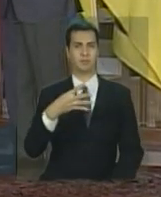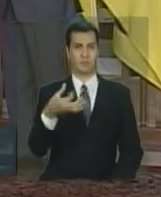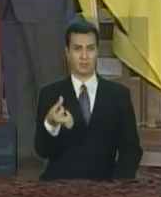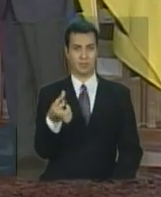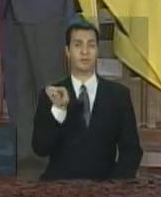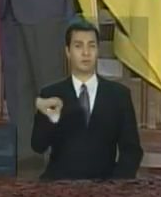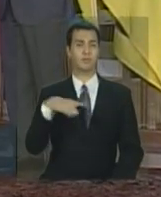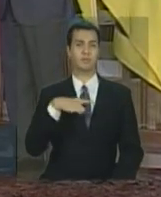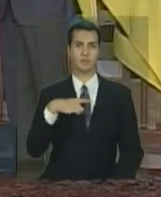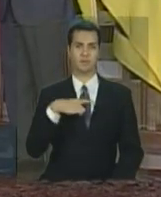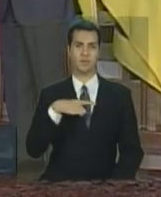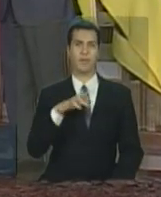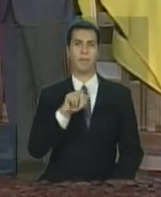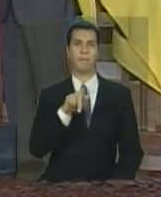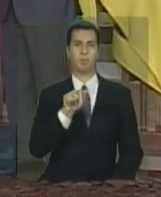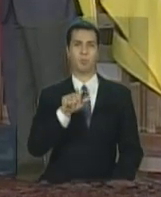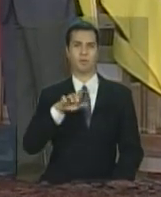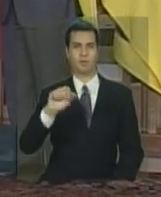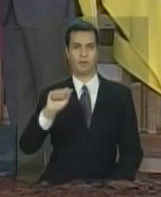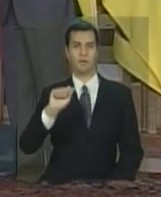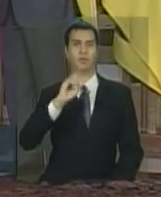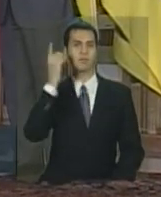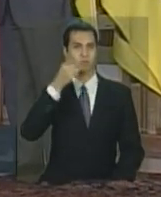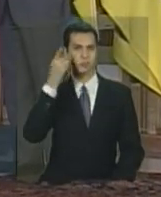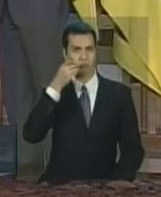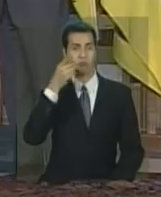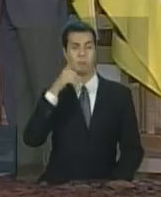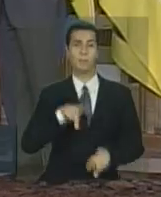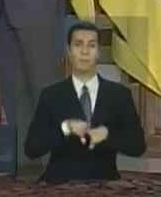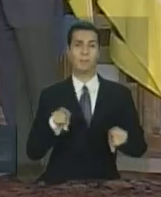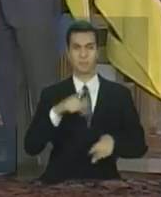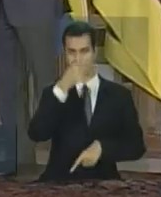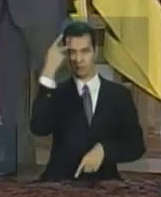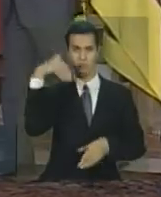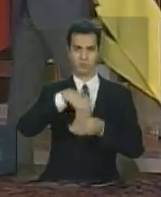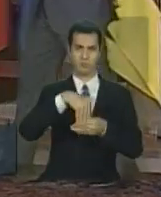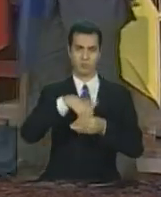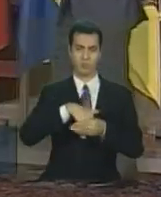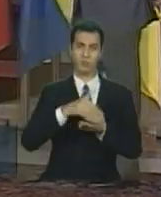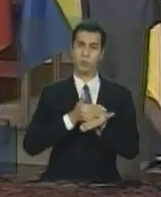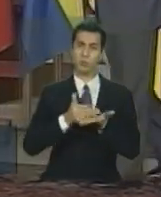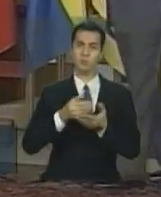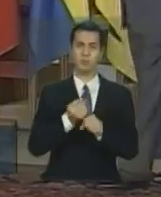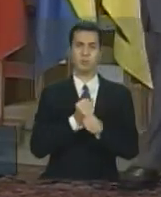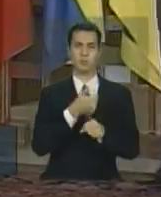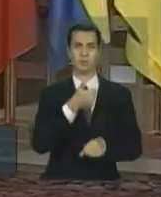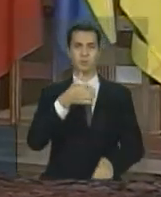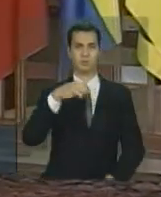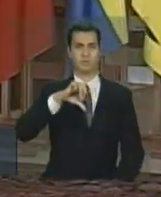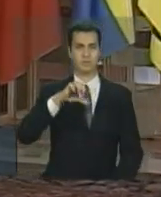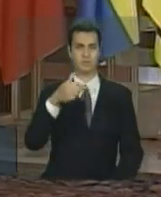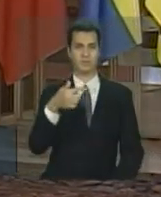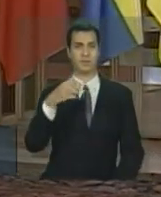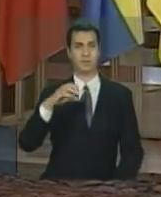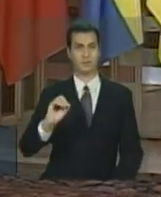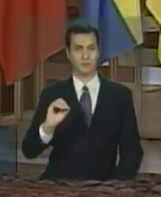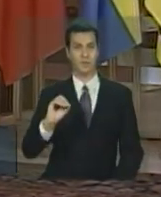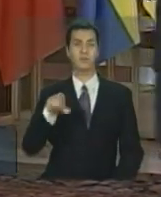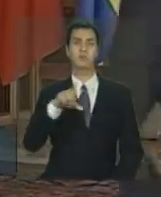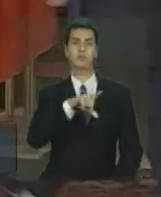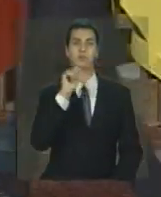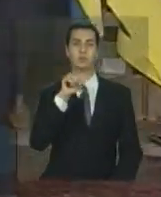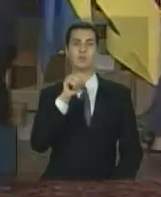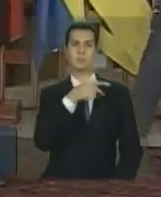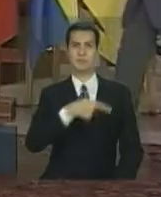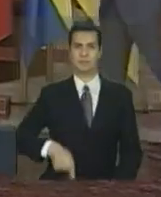parlamentar. No entanto, os cidadãos votam desde 1970, por um presidente e deputados